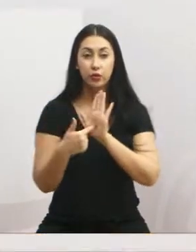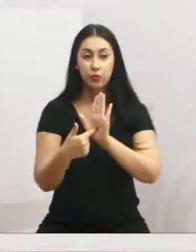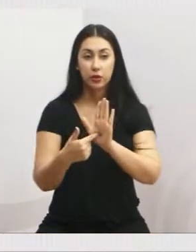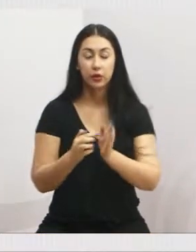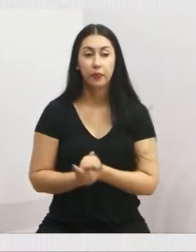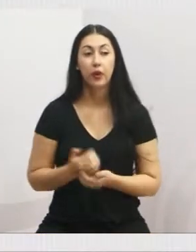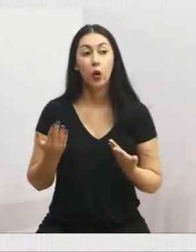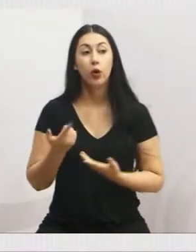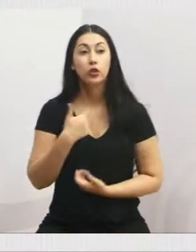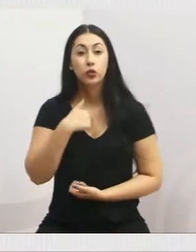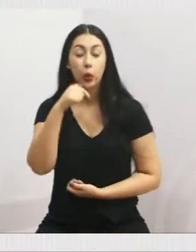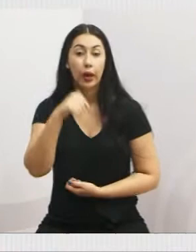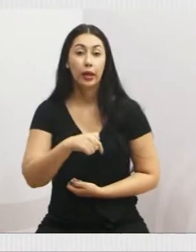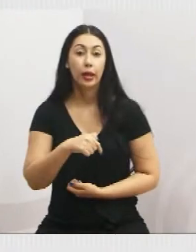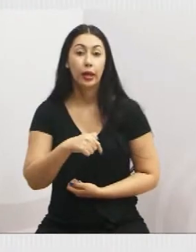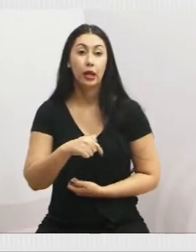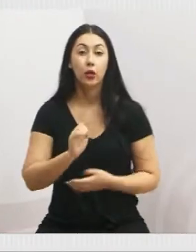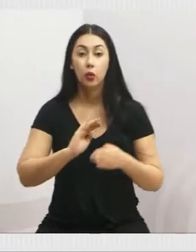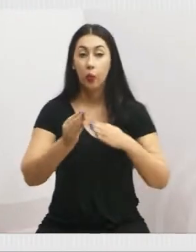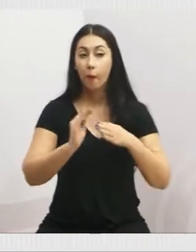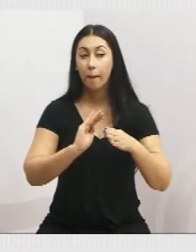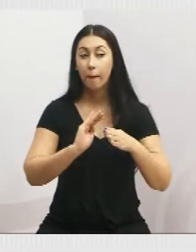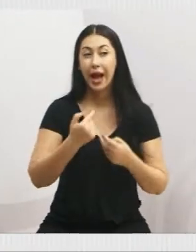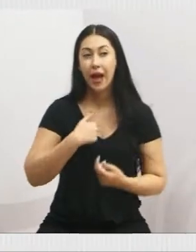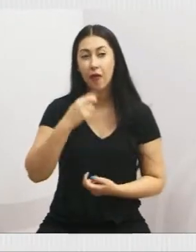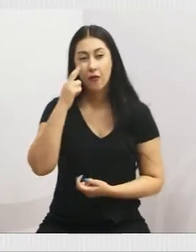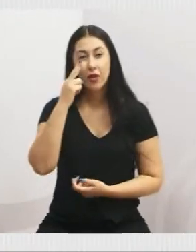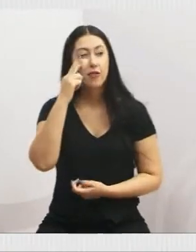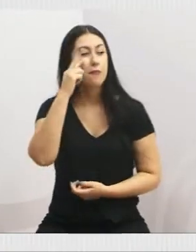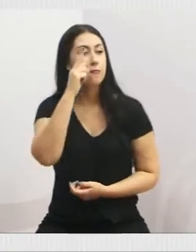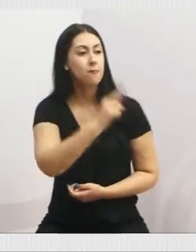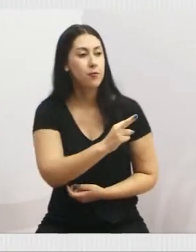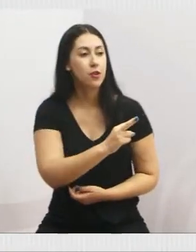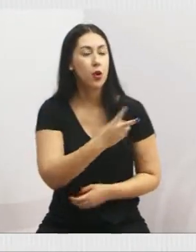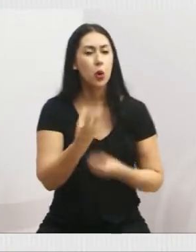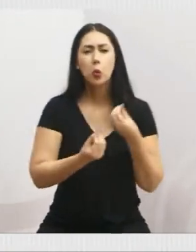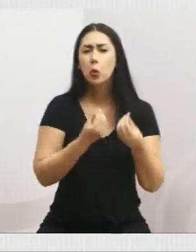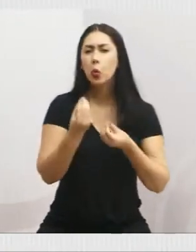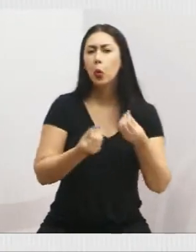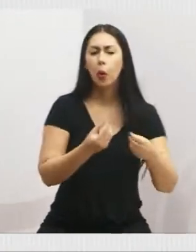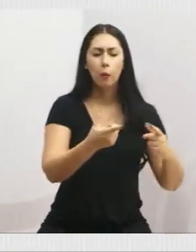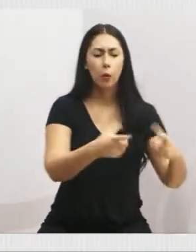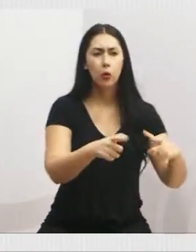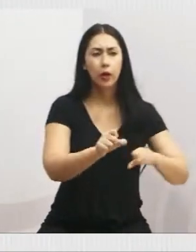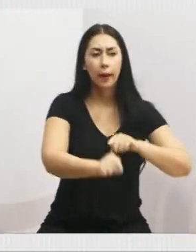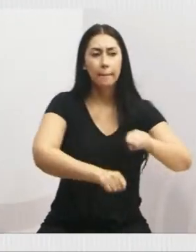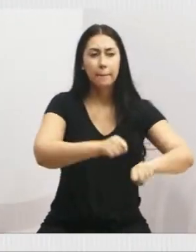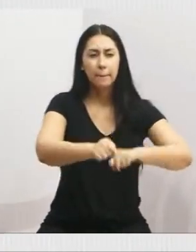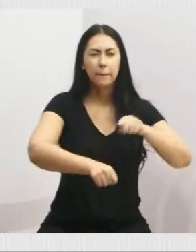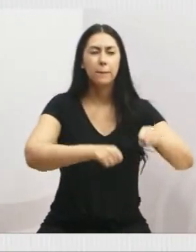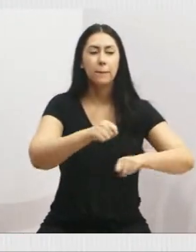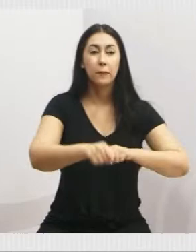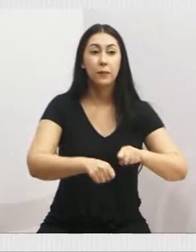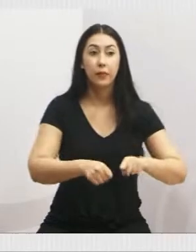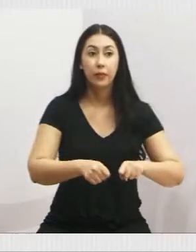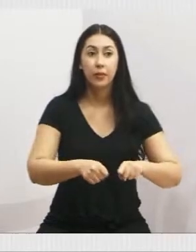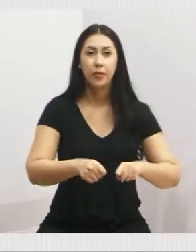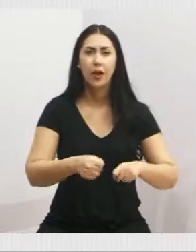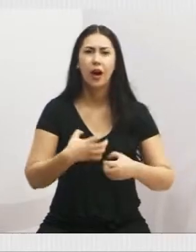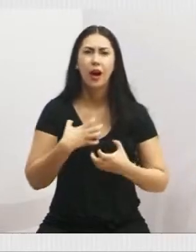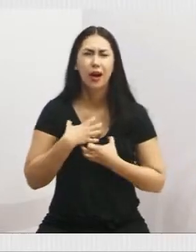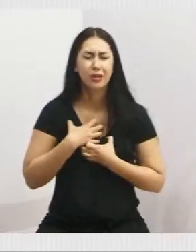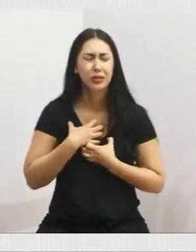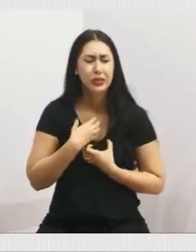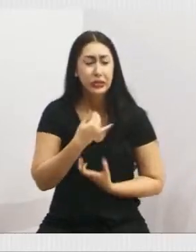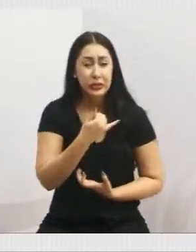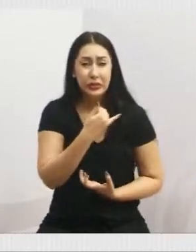Hoje eu estou aqui no Parque Santo Antônio e vim verificar in loco as condições da nossa pista de bicicross. E com muita